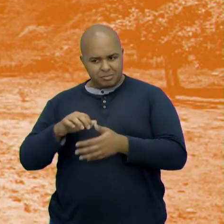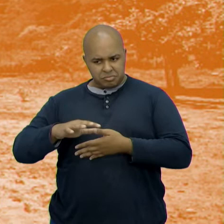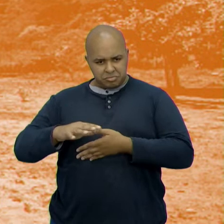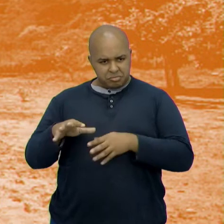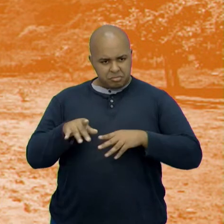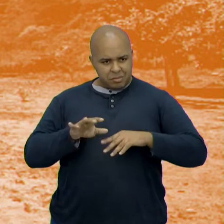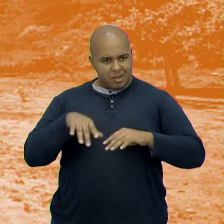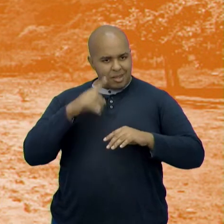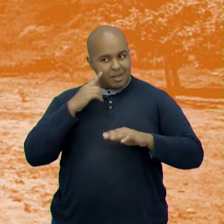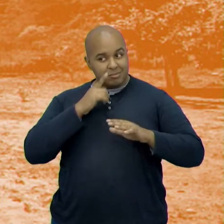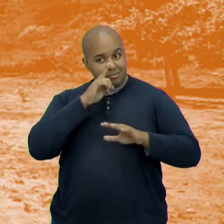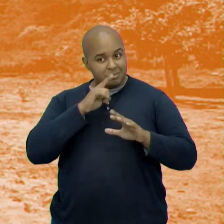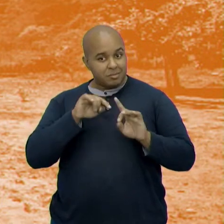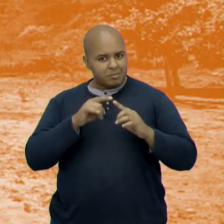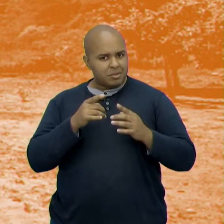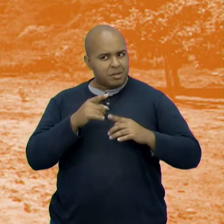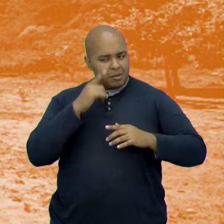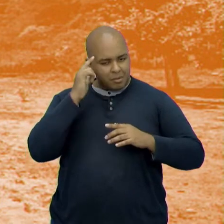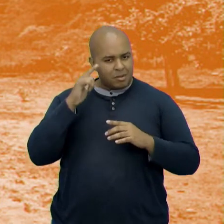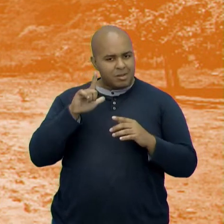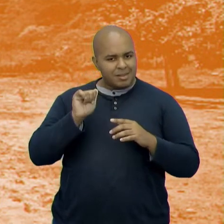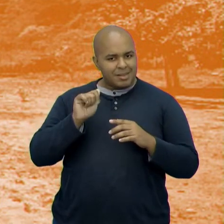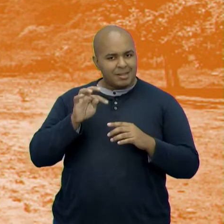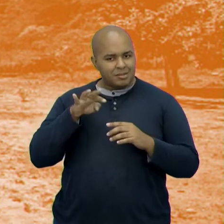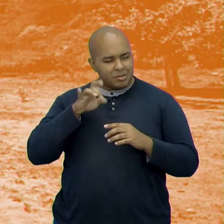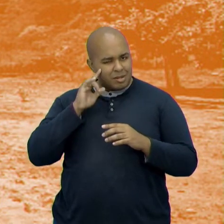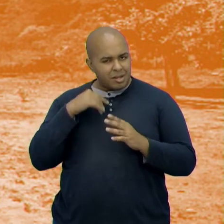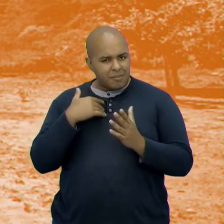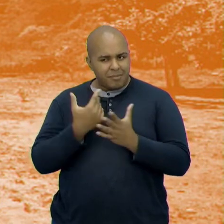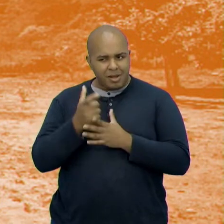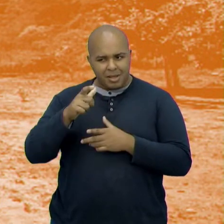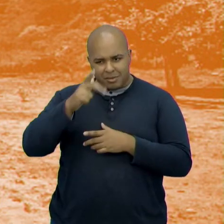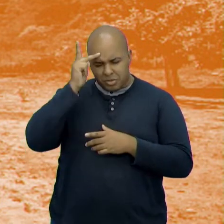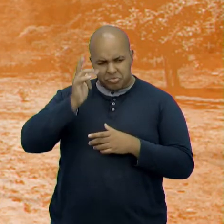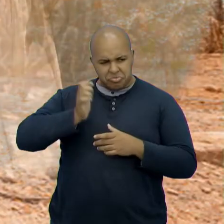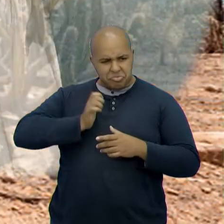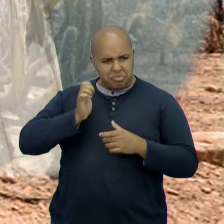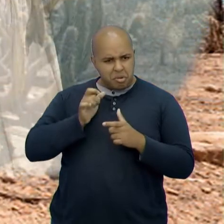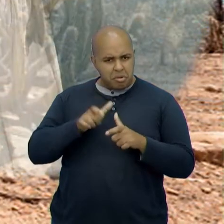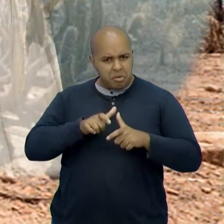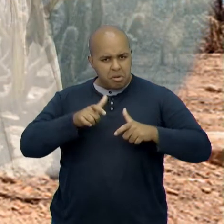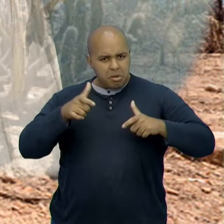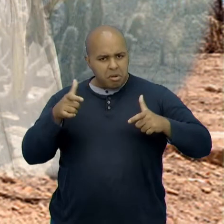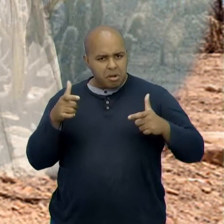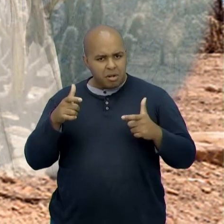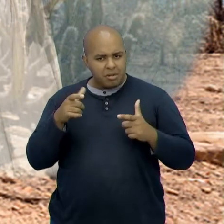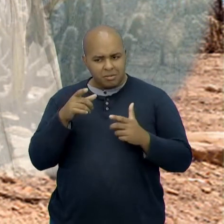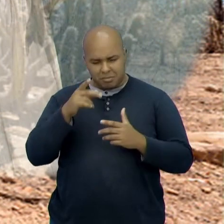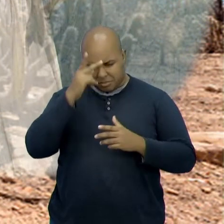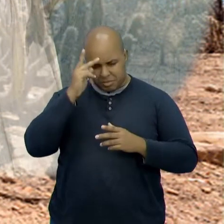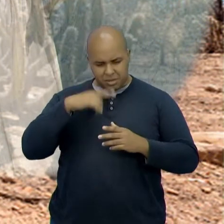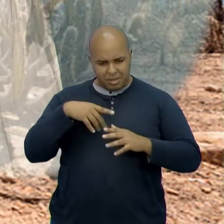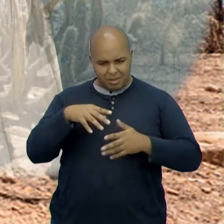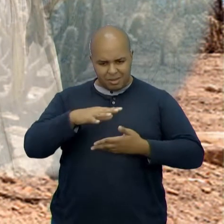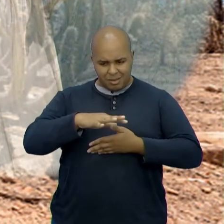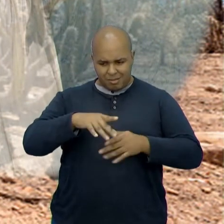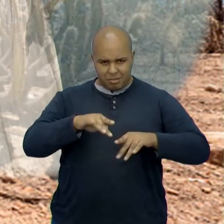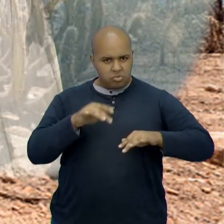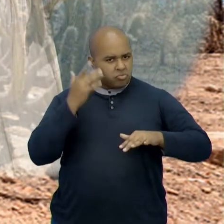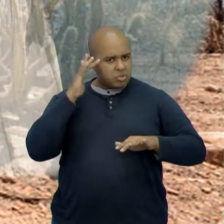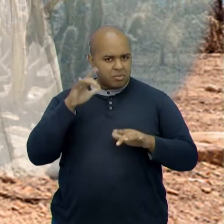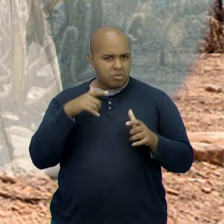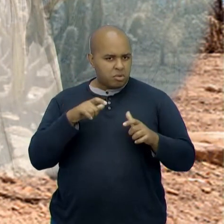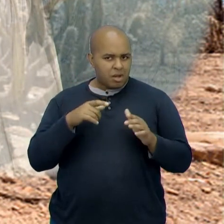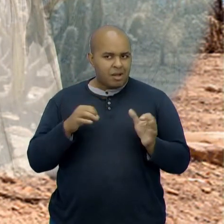terra, era uma ameaça aos latifundiários. Os latifundiários eram aqueles grandes donos de terra que não sabiam nem